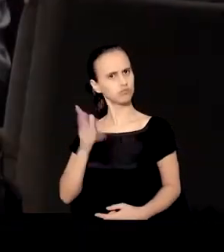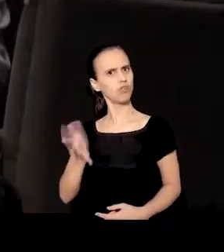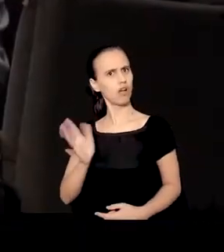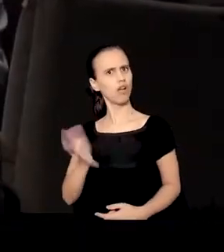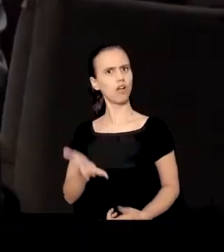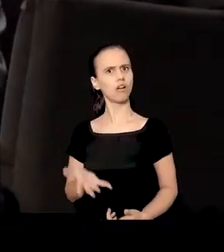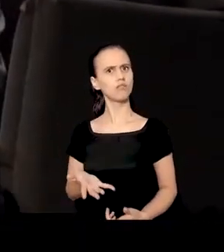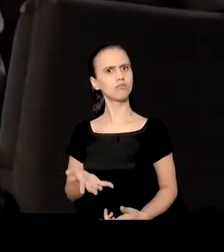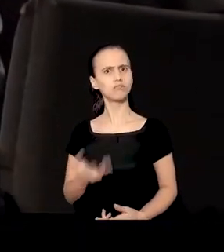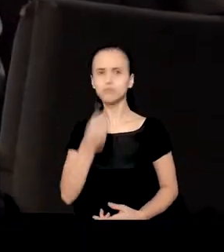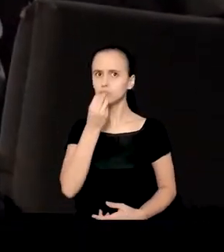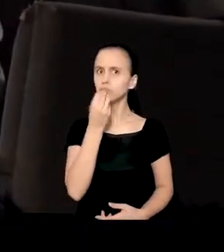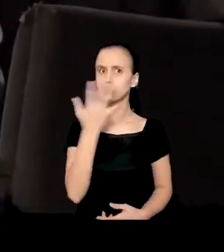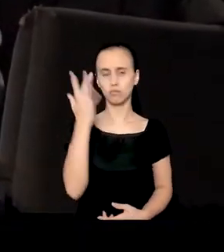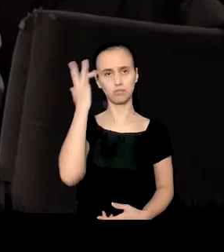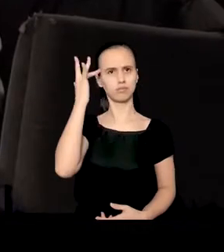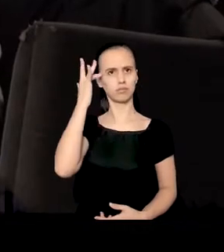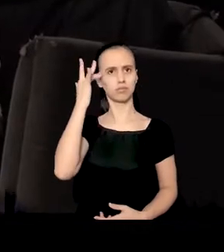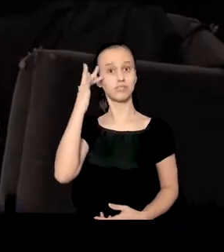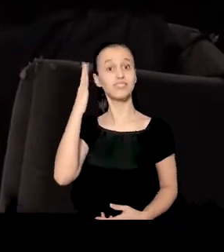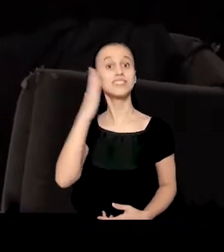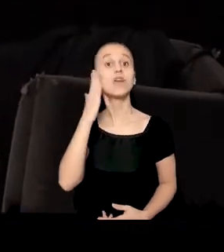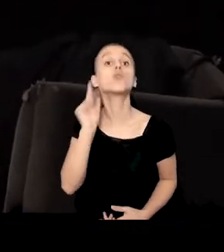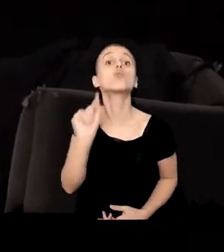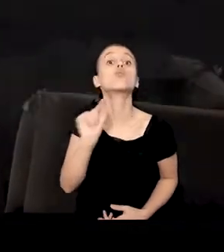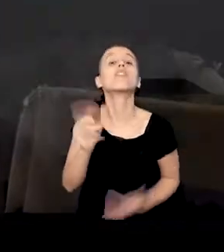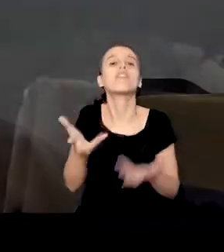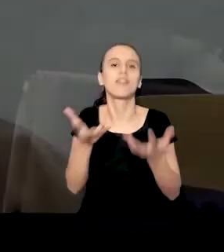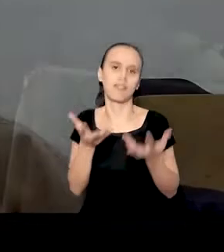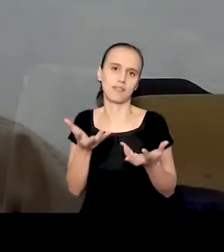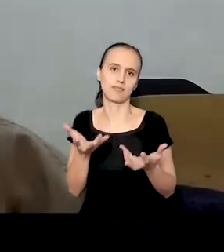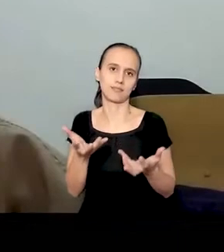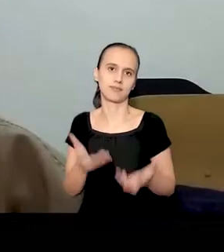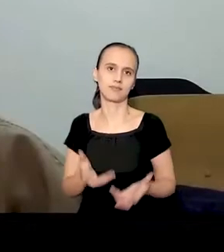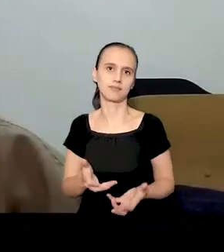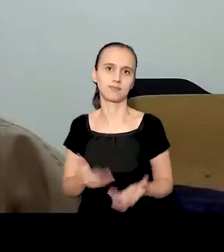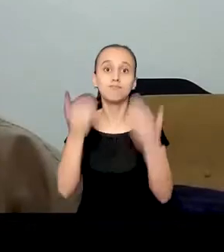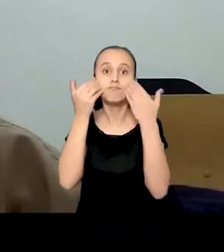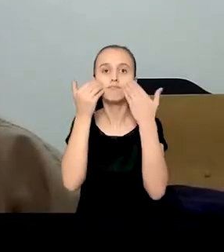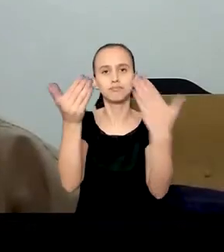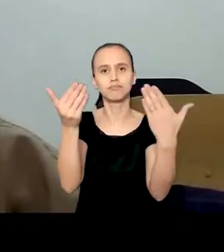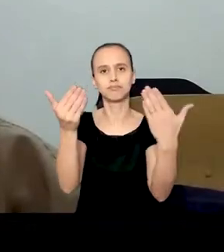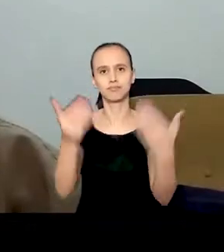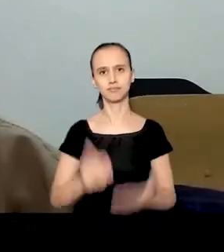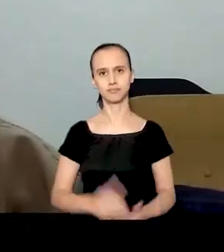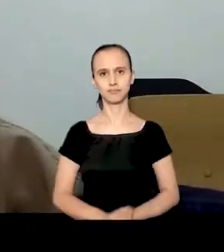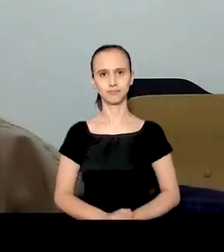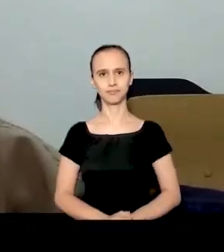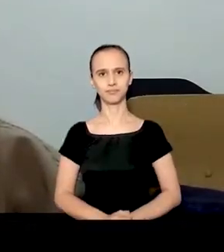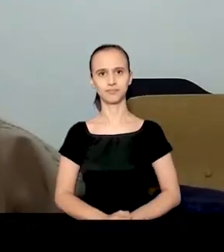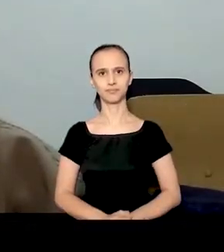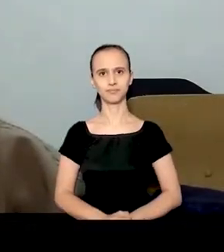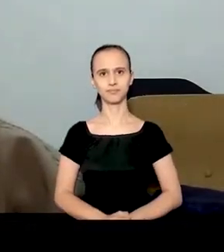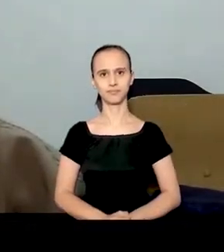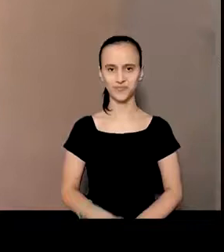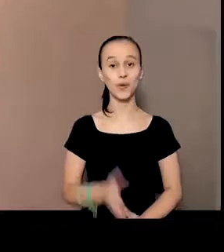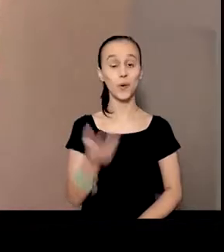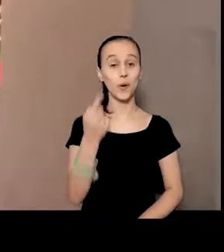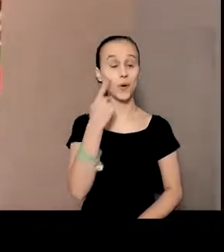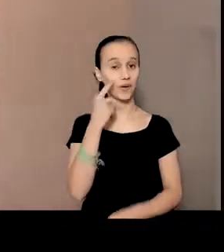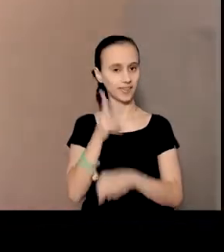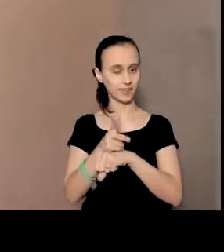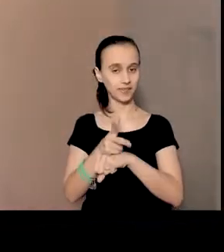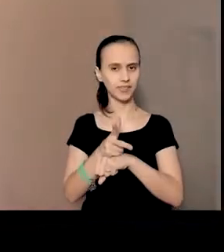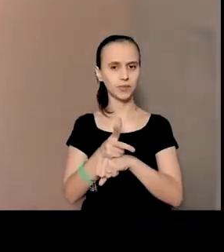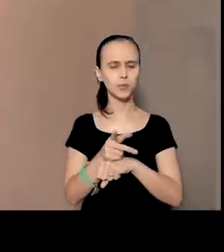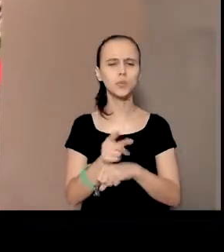de autoconsciência, ele já tem noção do próprio desejo e ele confronta esse desejo com outros desejos. Vai lá,